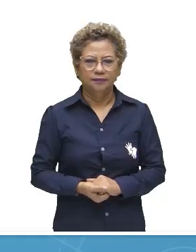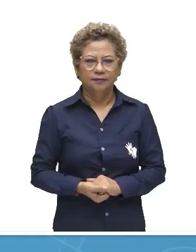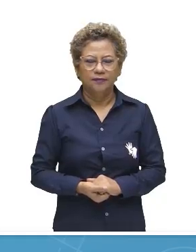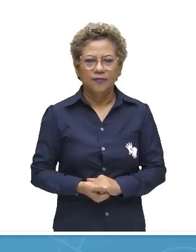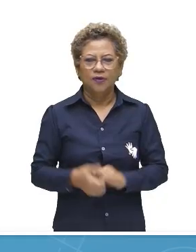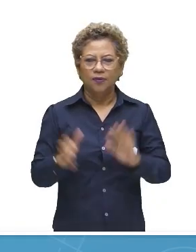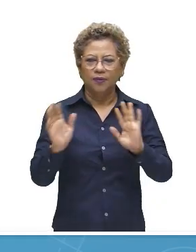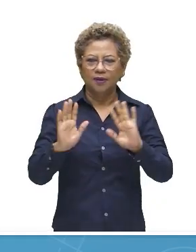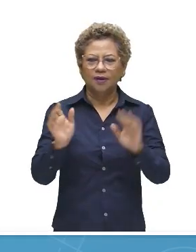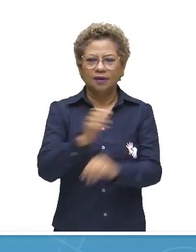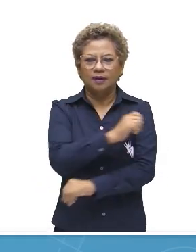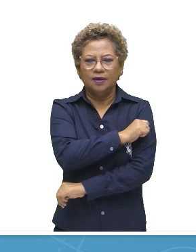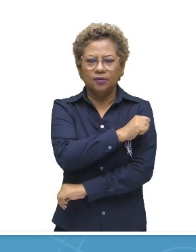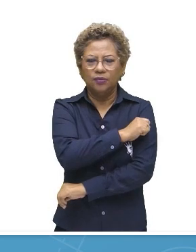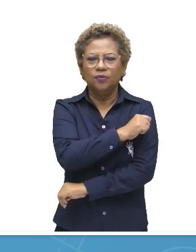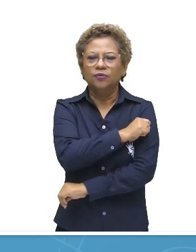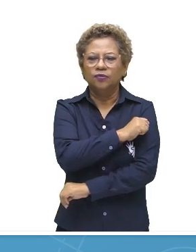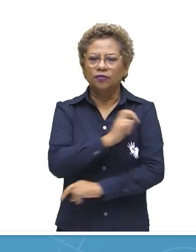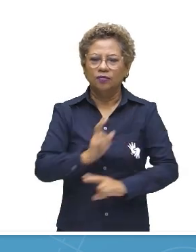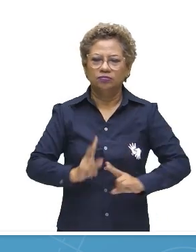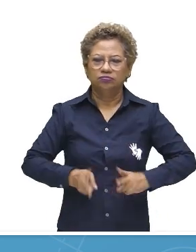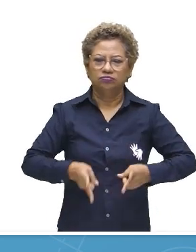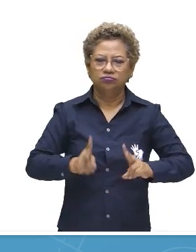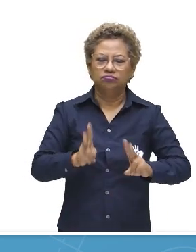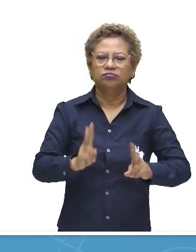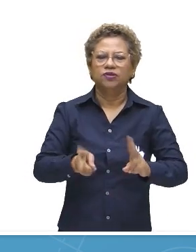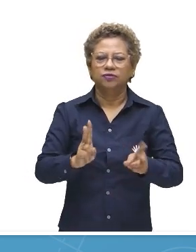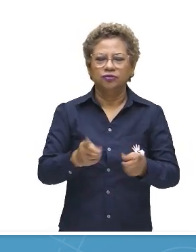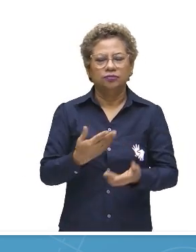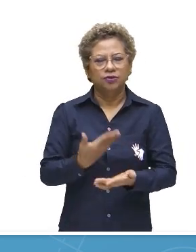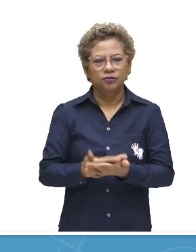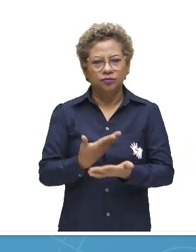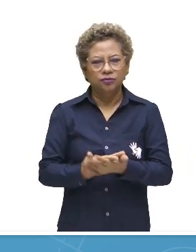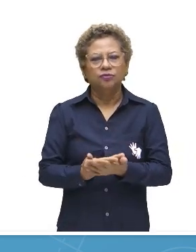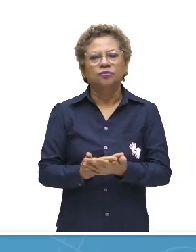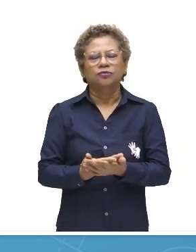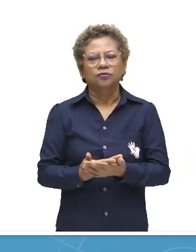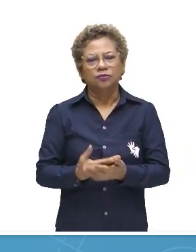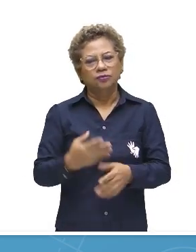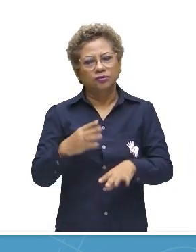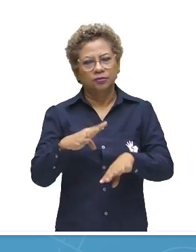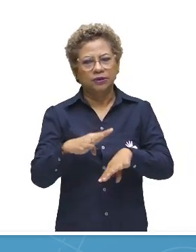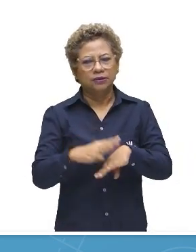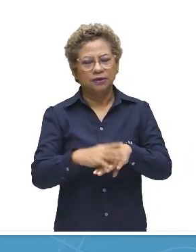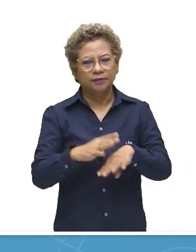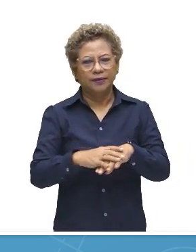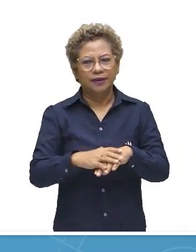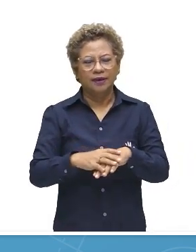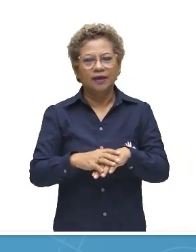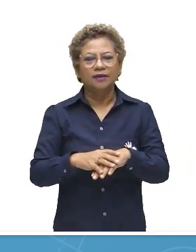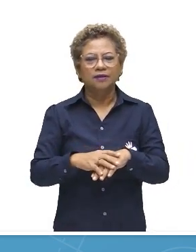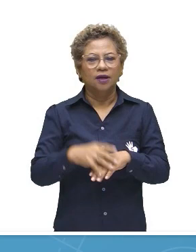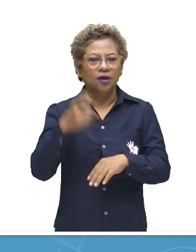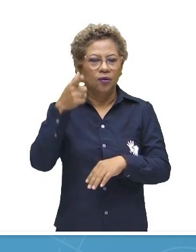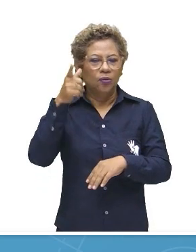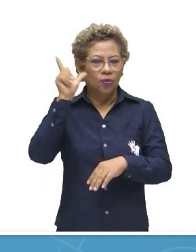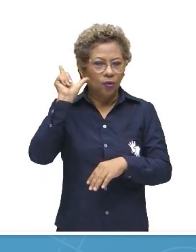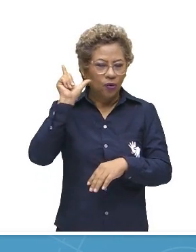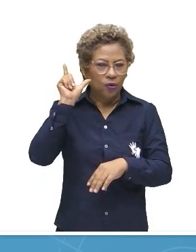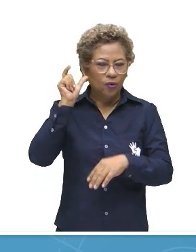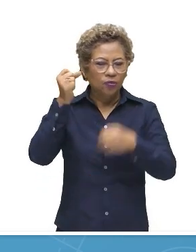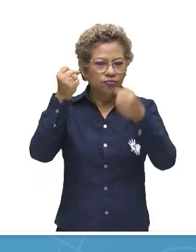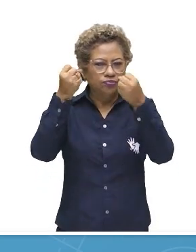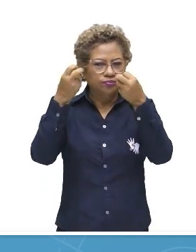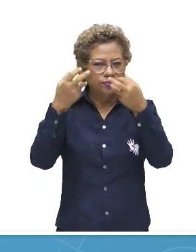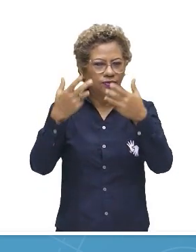Olá, alunos! Vamos dar sequência, então, agora com conteúdo de matemática. Vimos o assunto ontem, hoje nós vamos praticar. Vamos